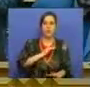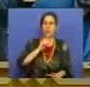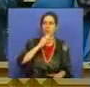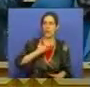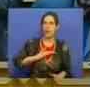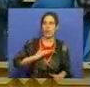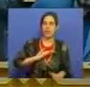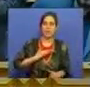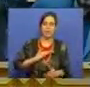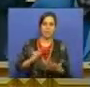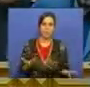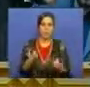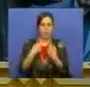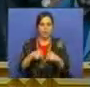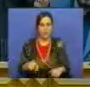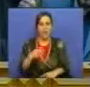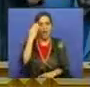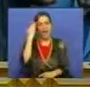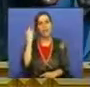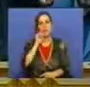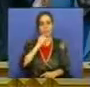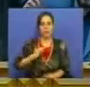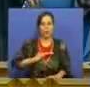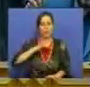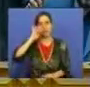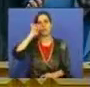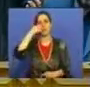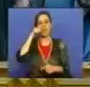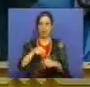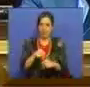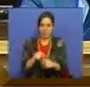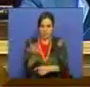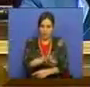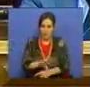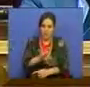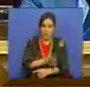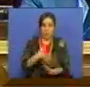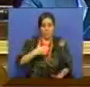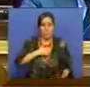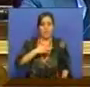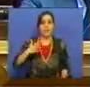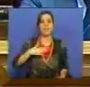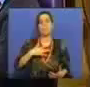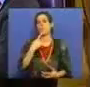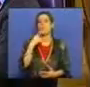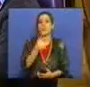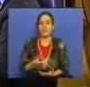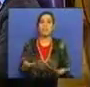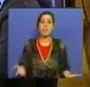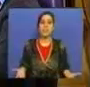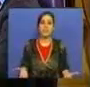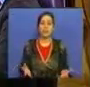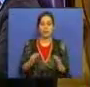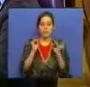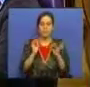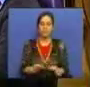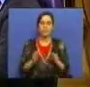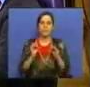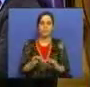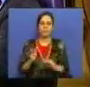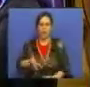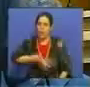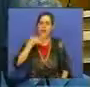dever a diferença? Acha que pode haver um déficit tarifário desta ordem? Mas é isto que as empresas dizem. E é